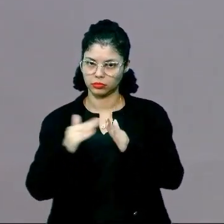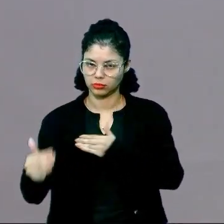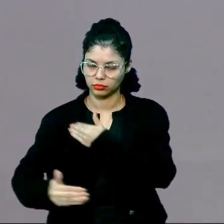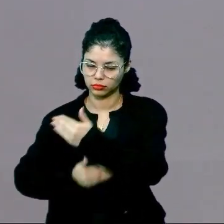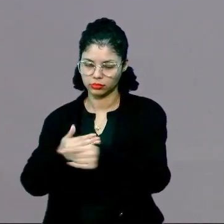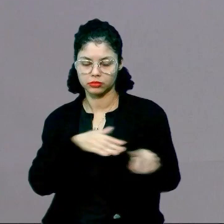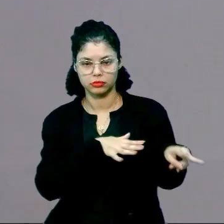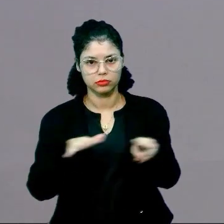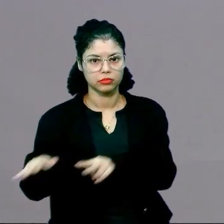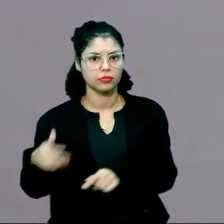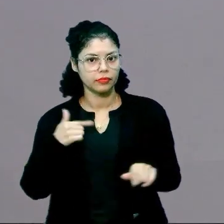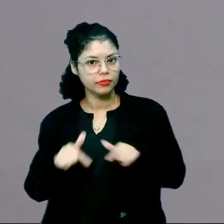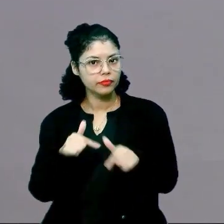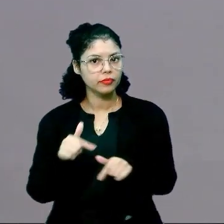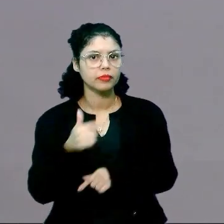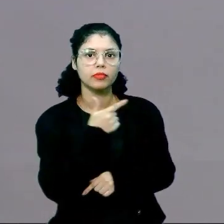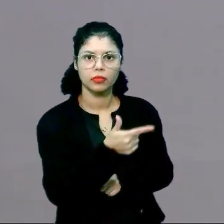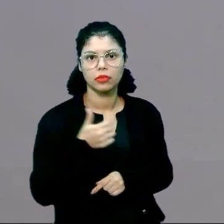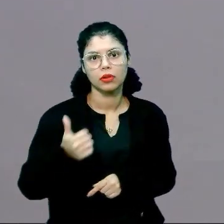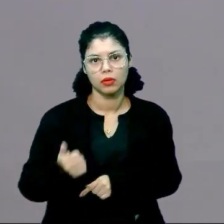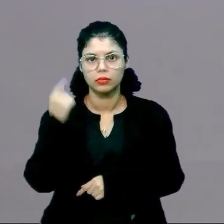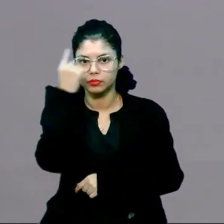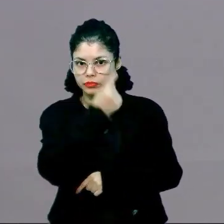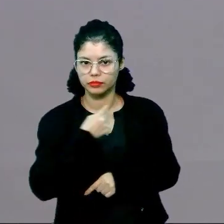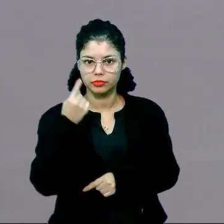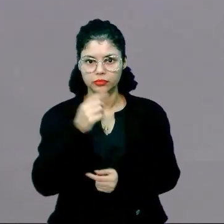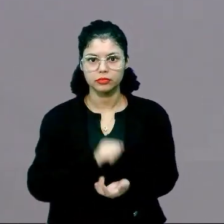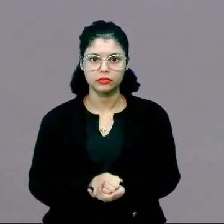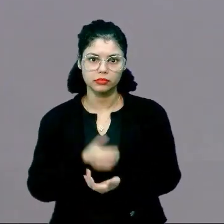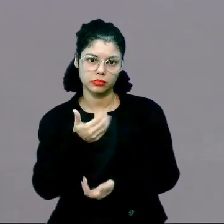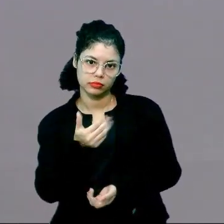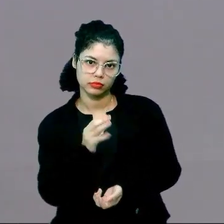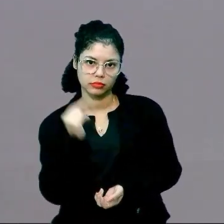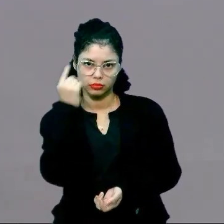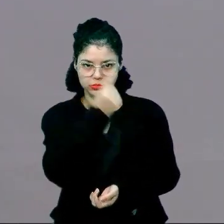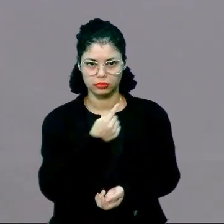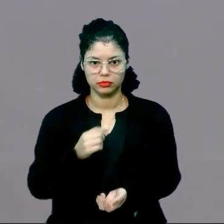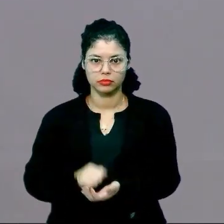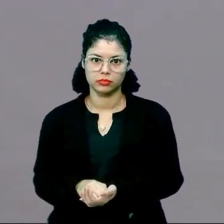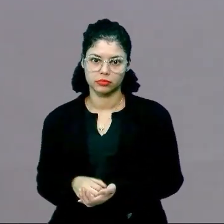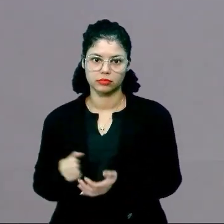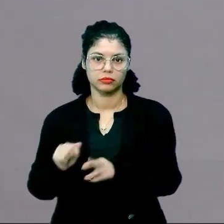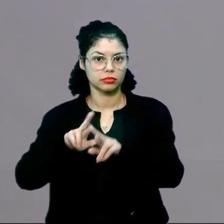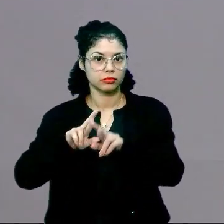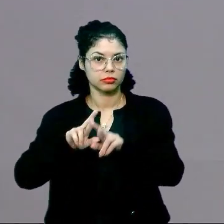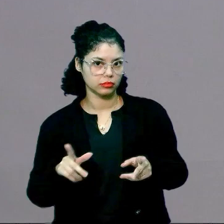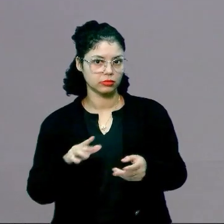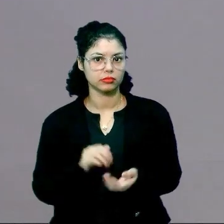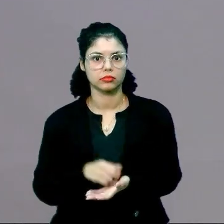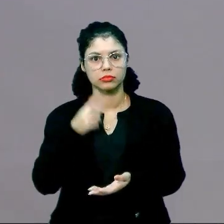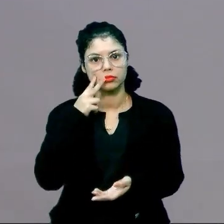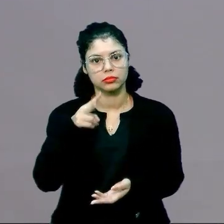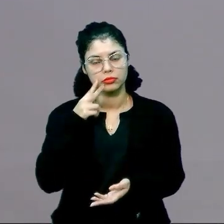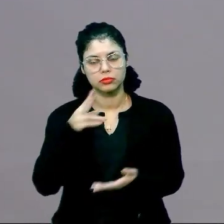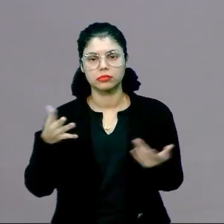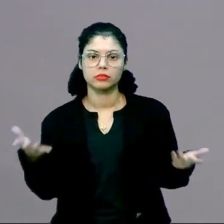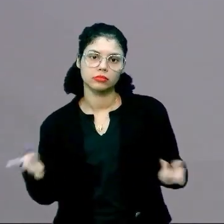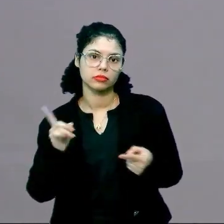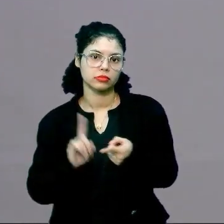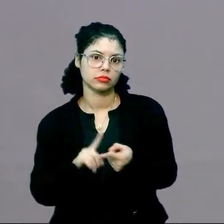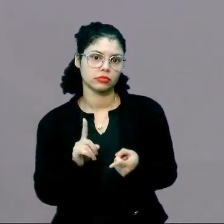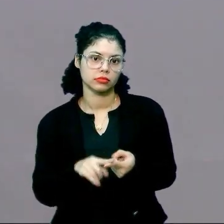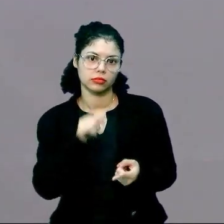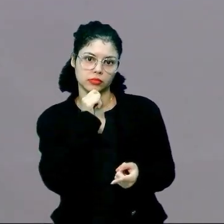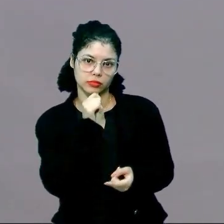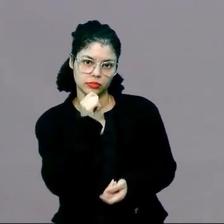a semana, ela ainda trabalha 21 horas e o homem em torno de 10 horas. É muita diferença. Então veja aí, porque